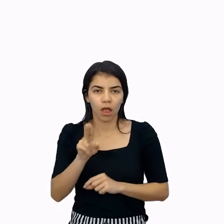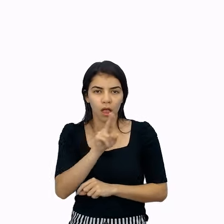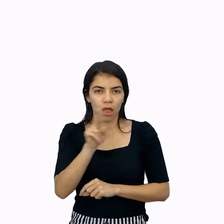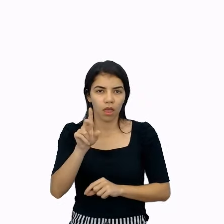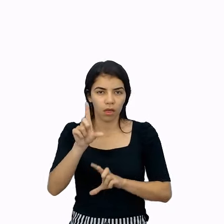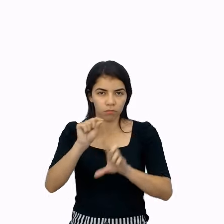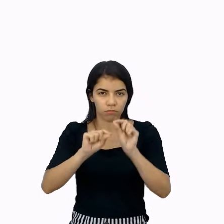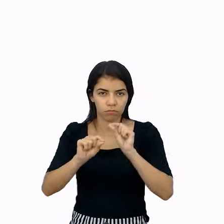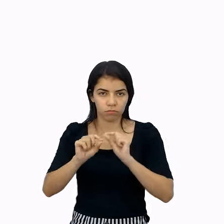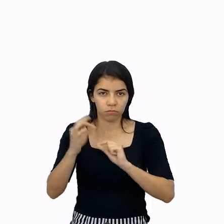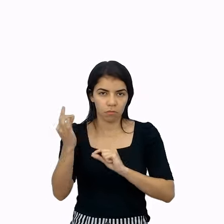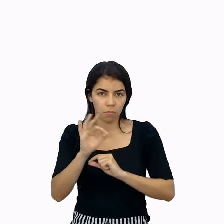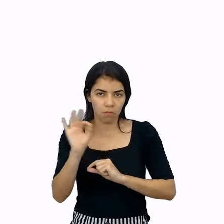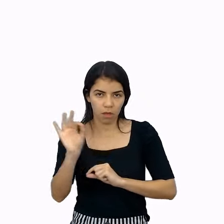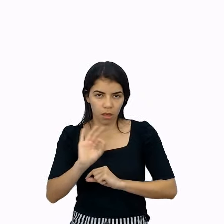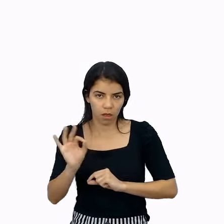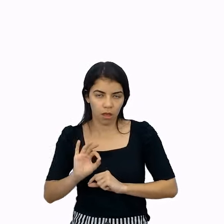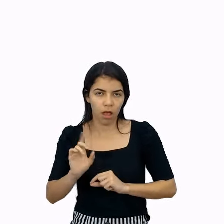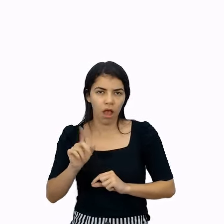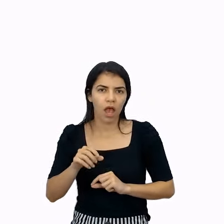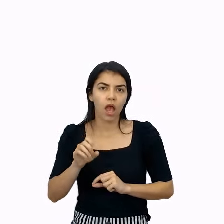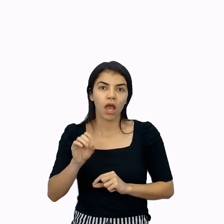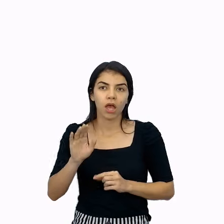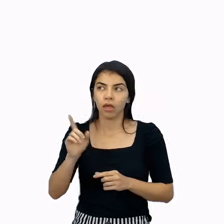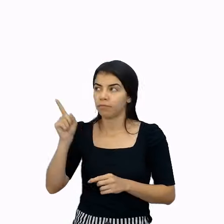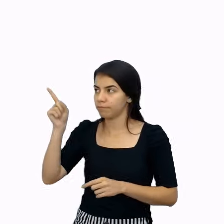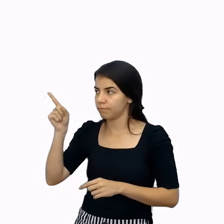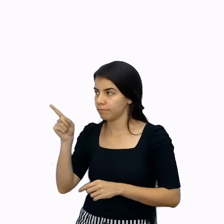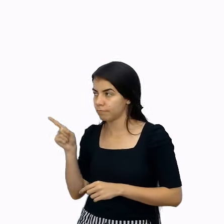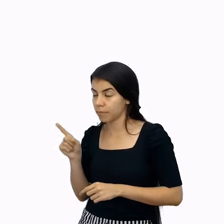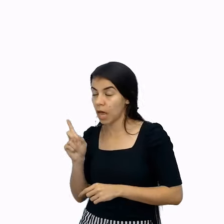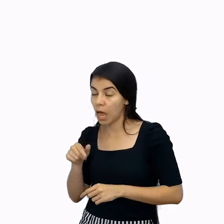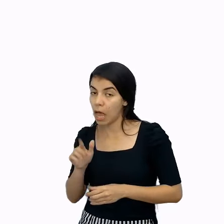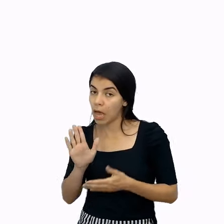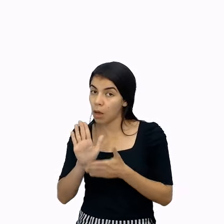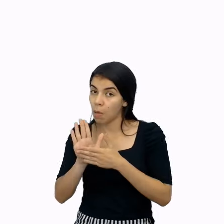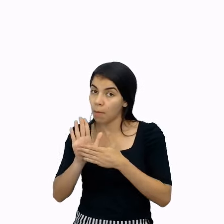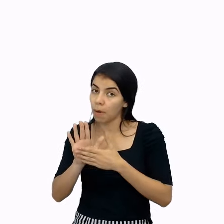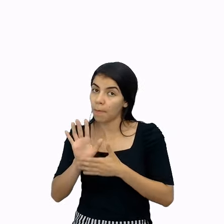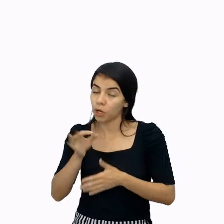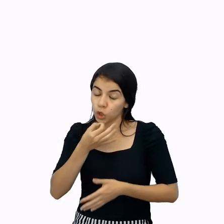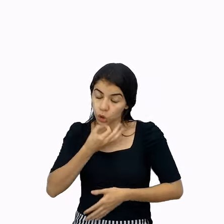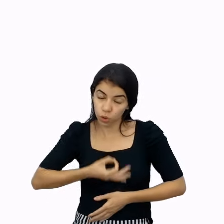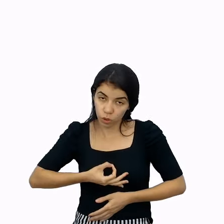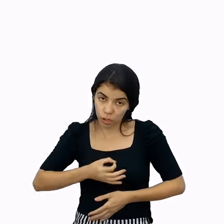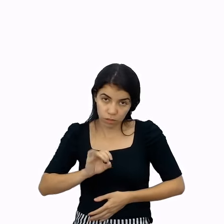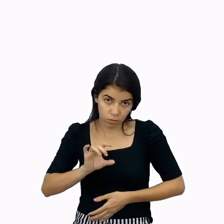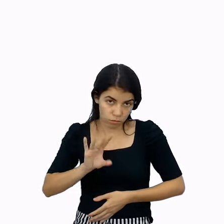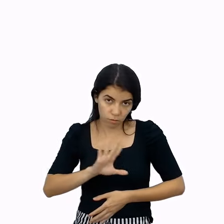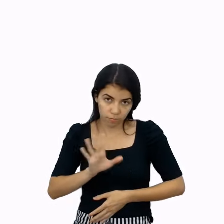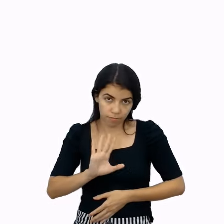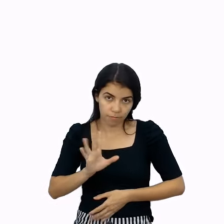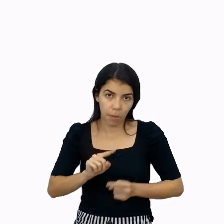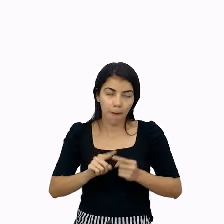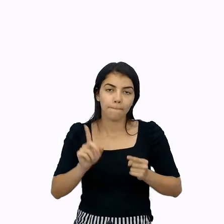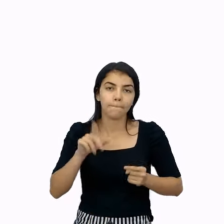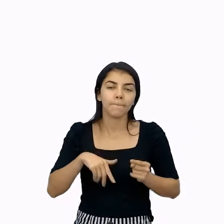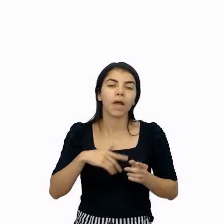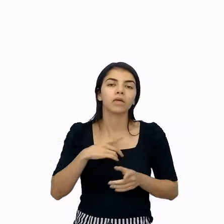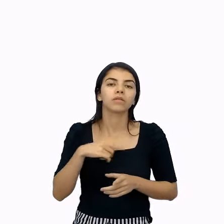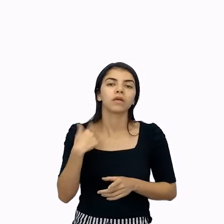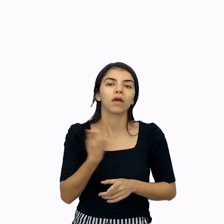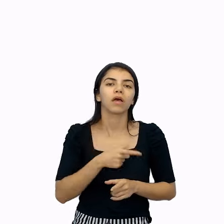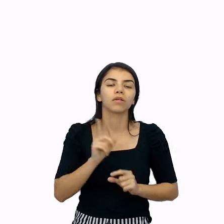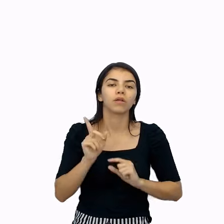mais ou menos uma sugestão, tá, professores? Apenas para, de que certa forma, deixemos, né, tudo, de certa